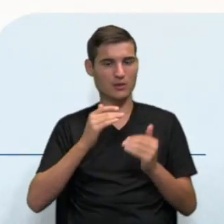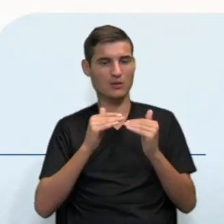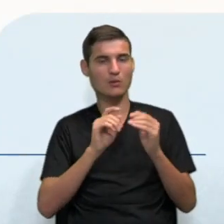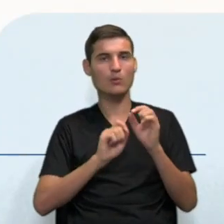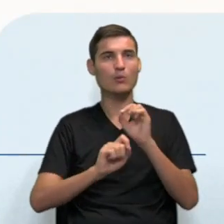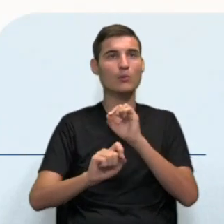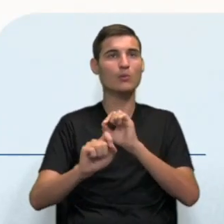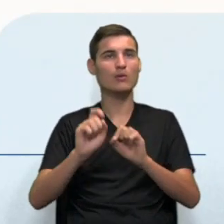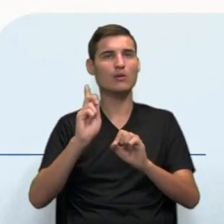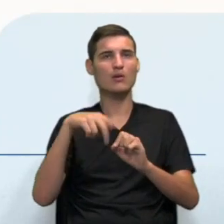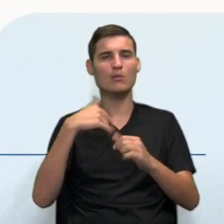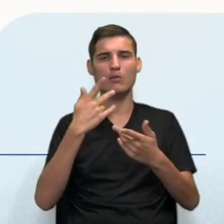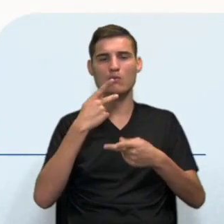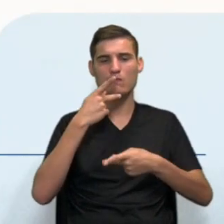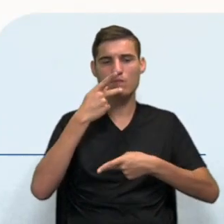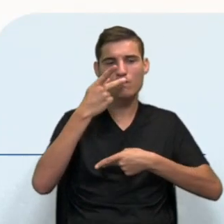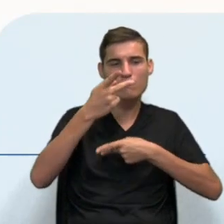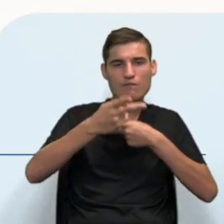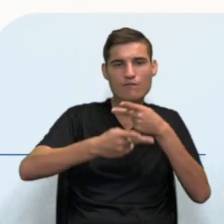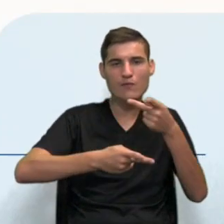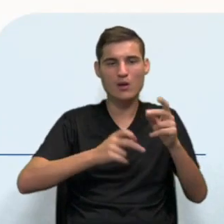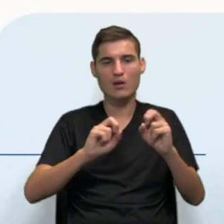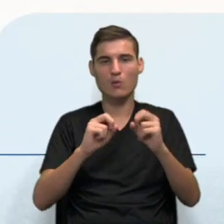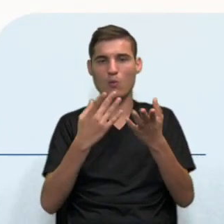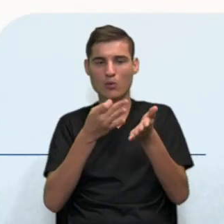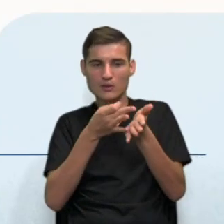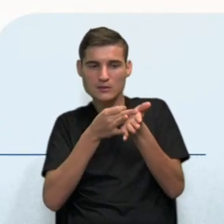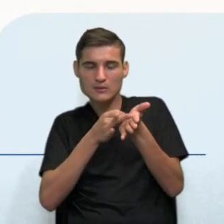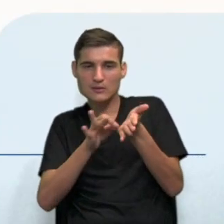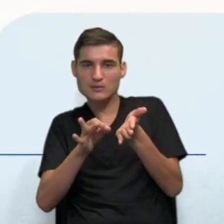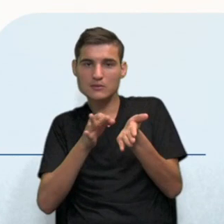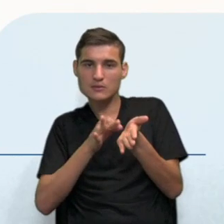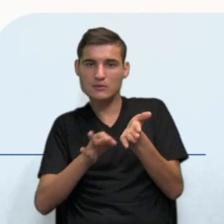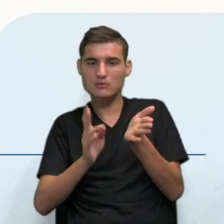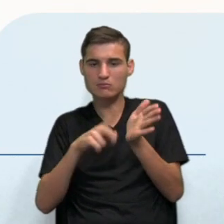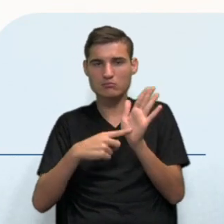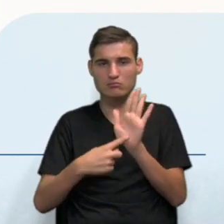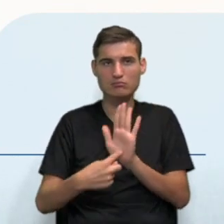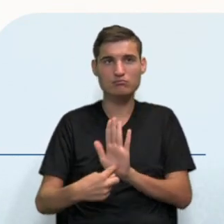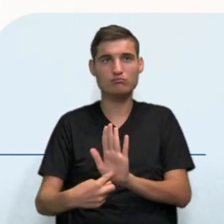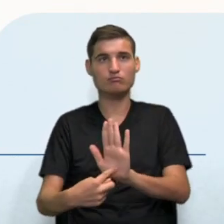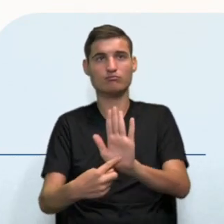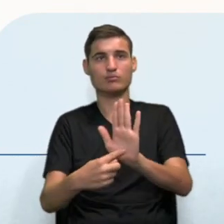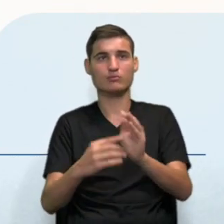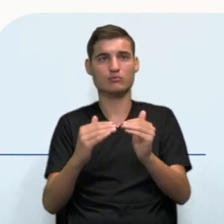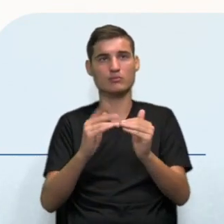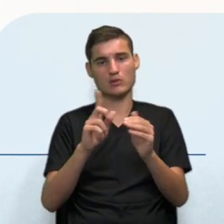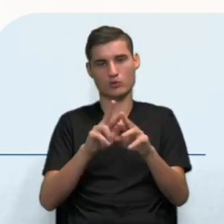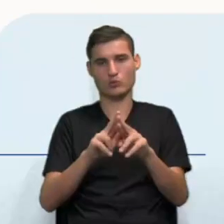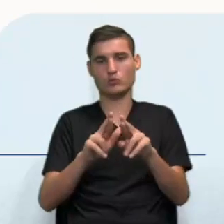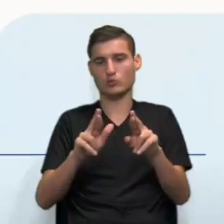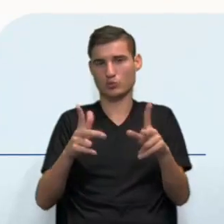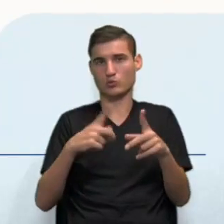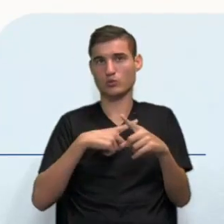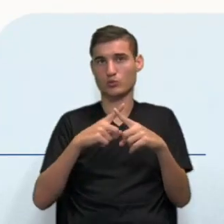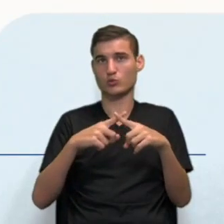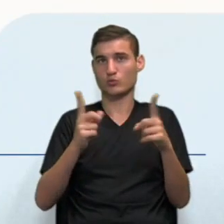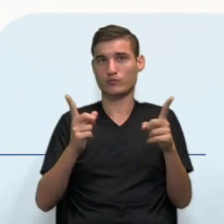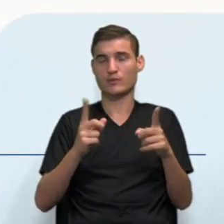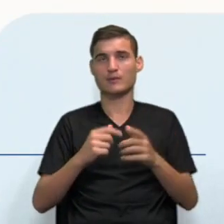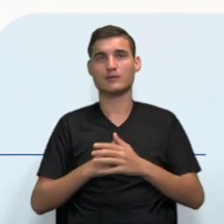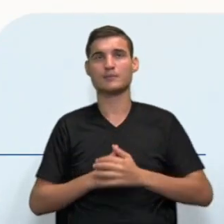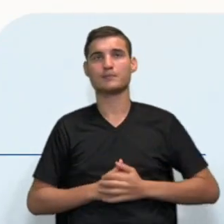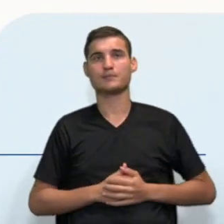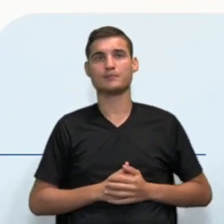expressões faladas ou escritas. Aí entra a diferença entre comunicação verbal, escrita ou não escrita. Tem